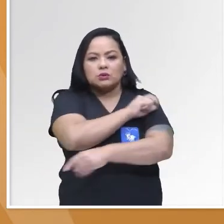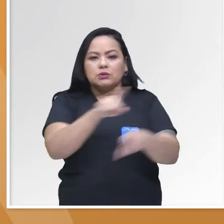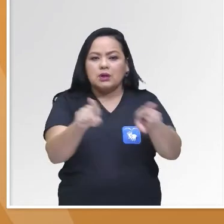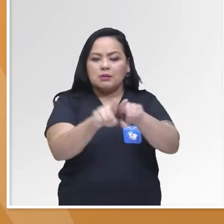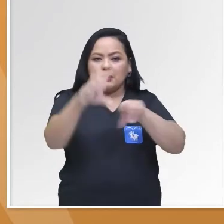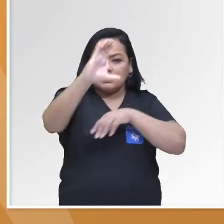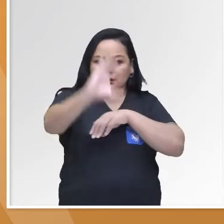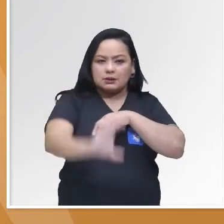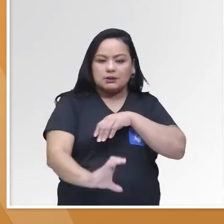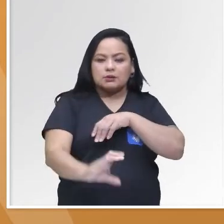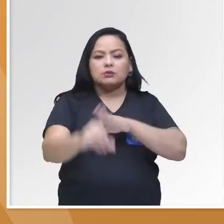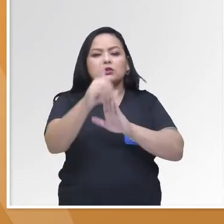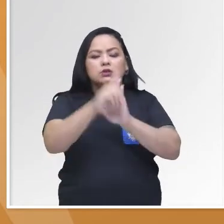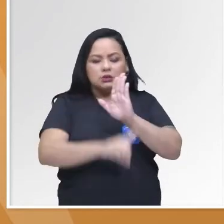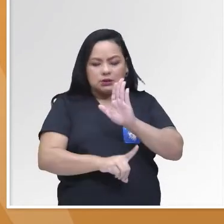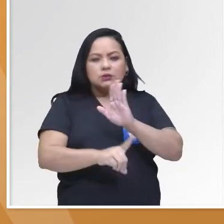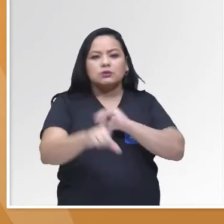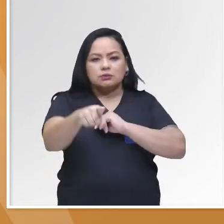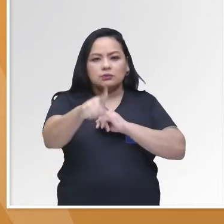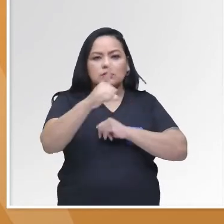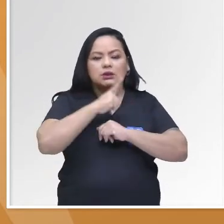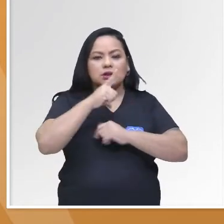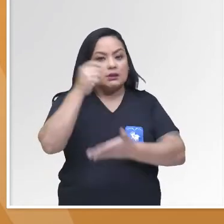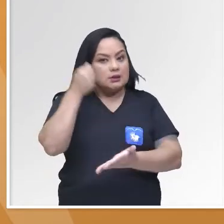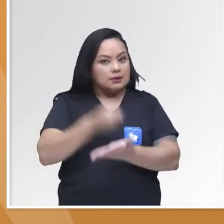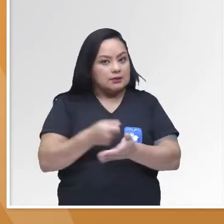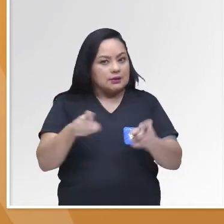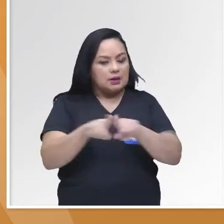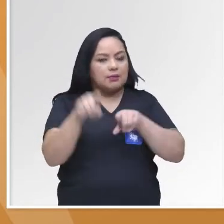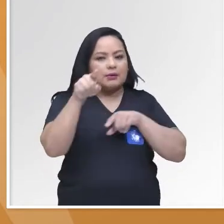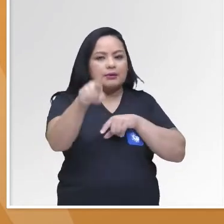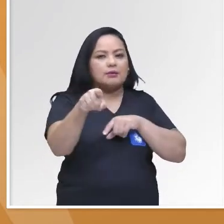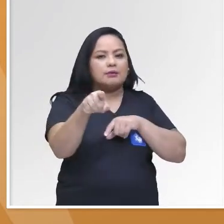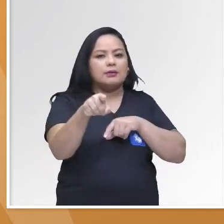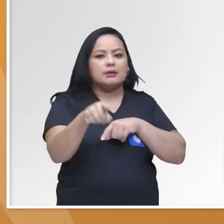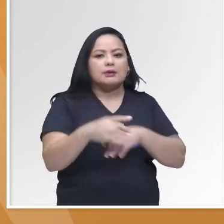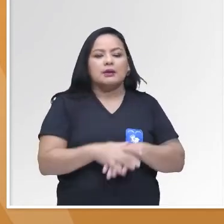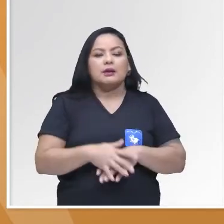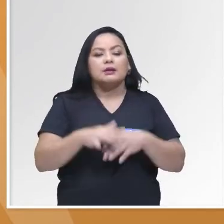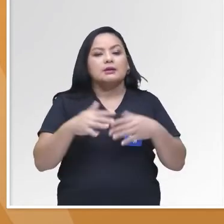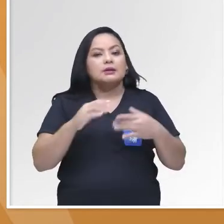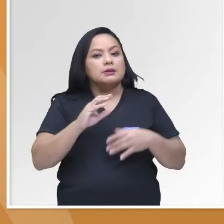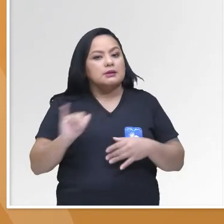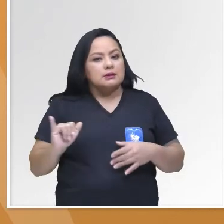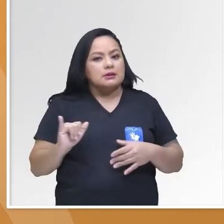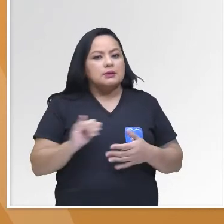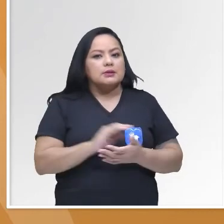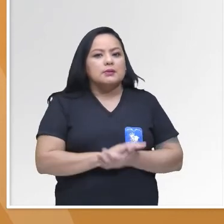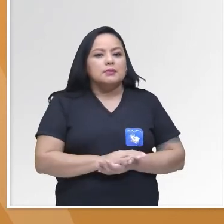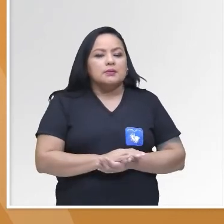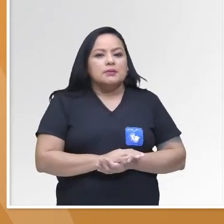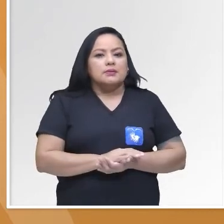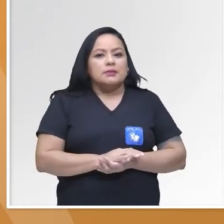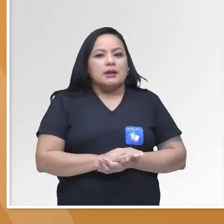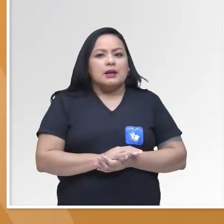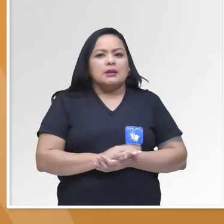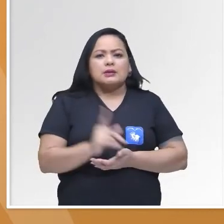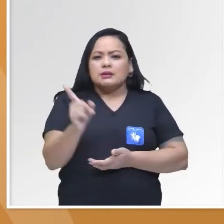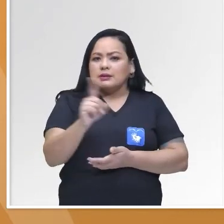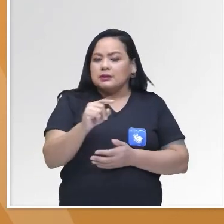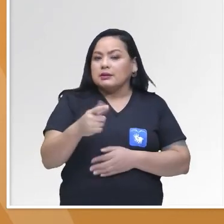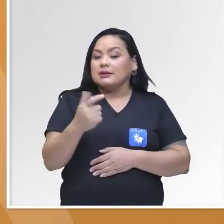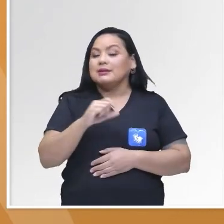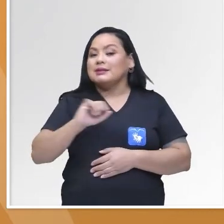cidadão, tem direitos e tem deveres. E, em caso de descumprimento, veja